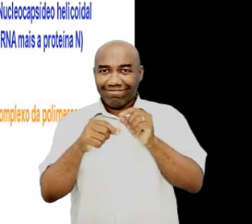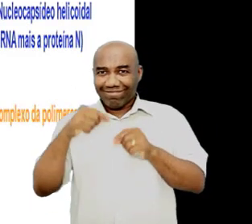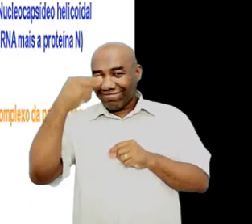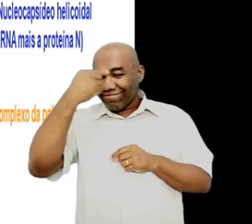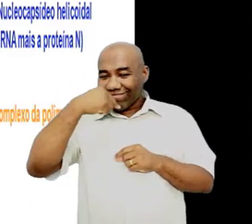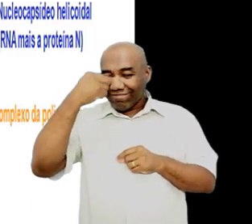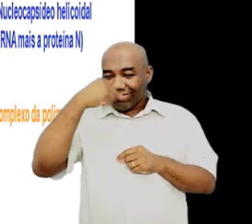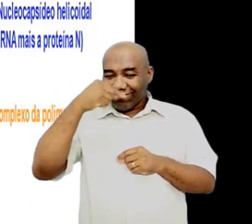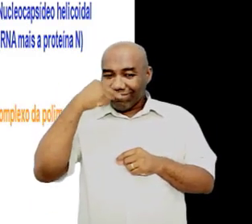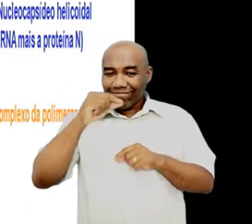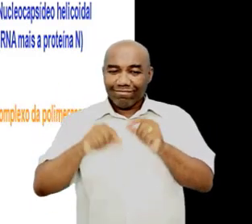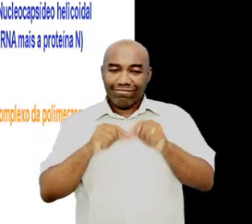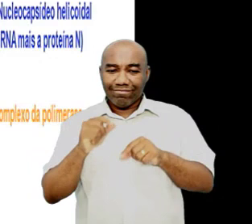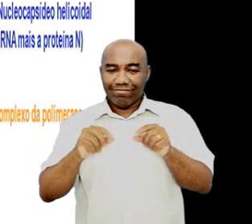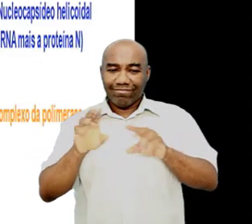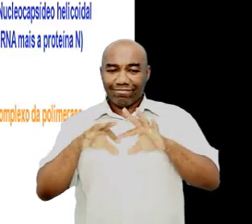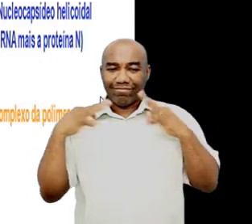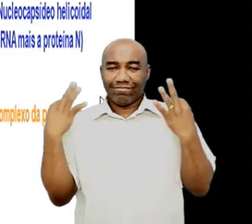quê? Família